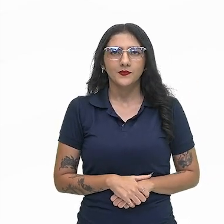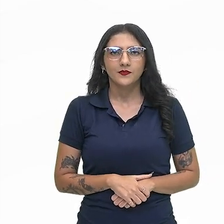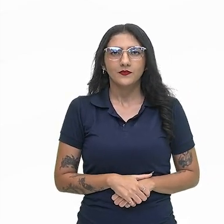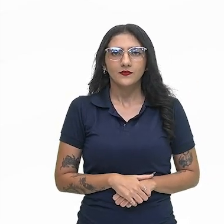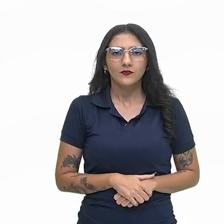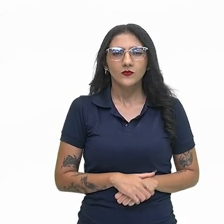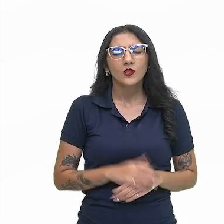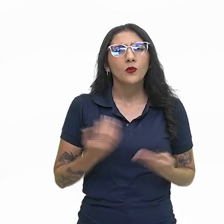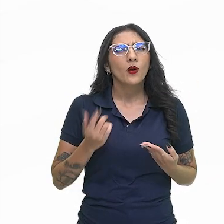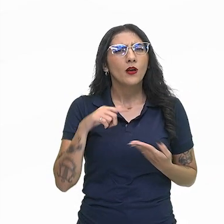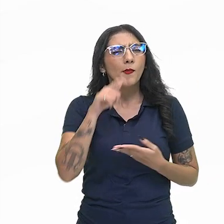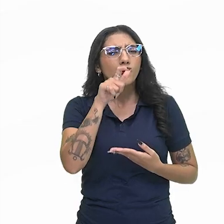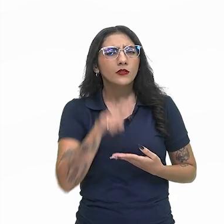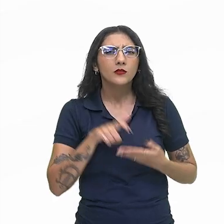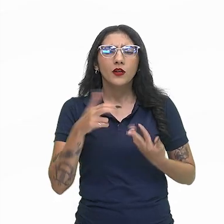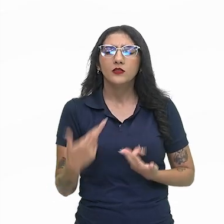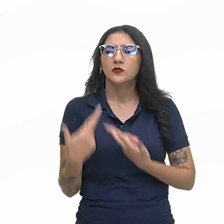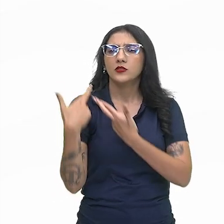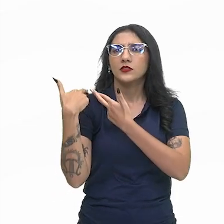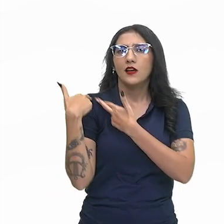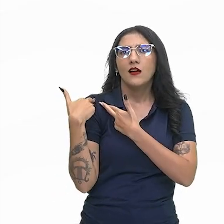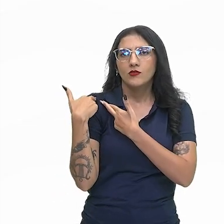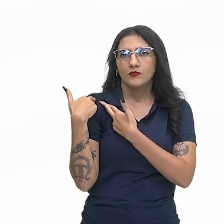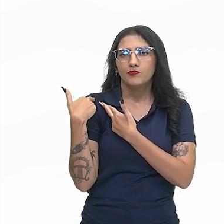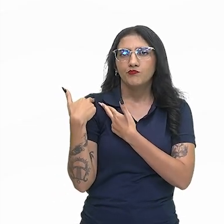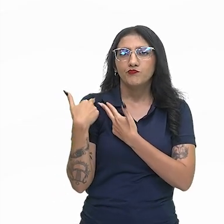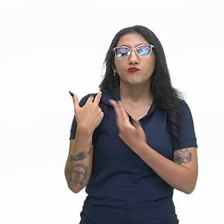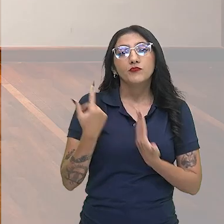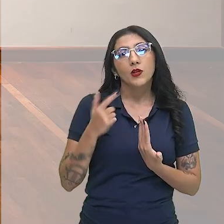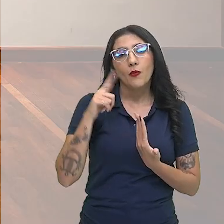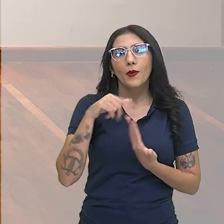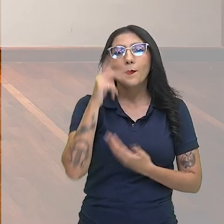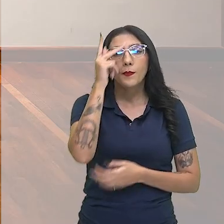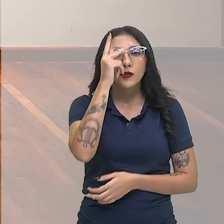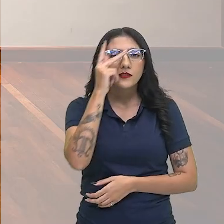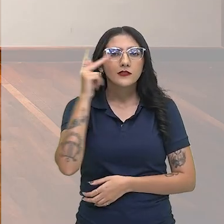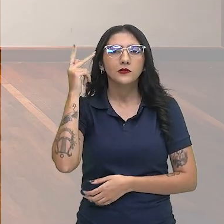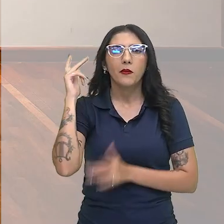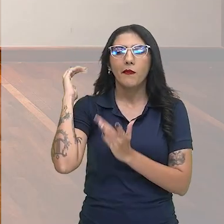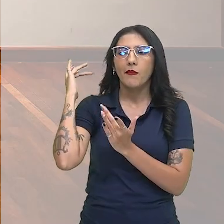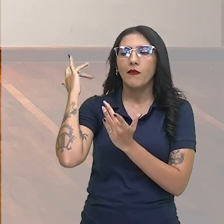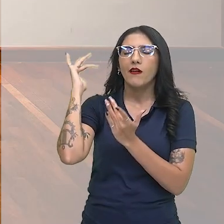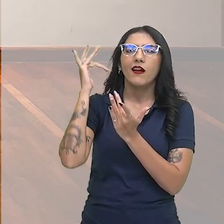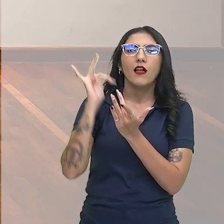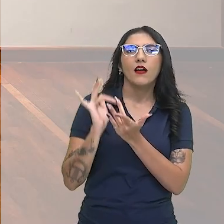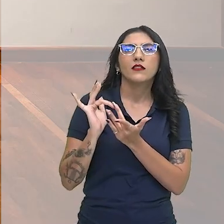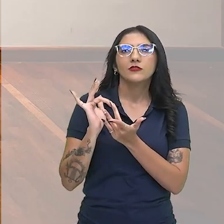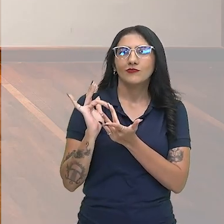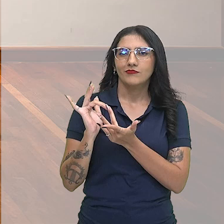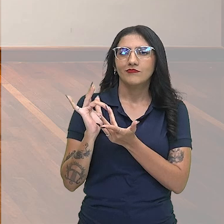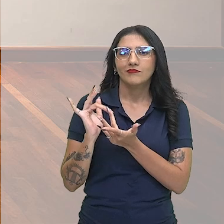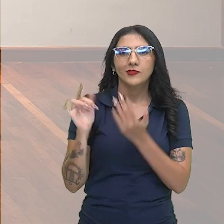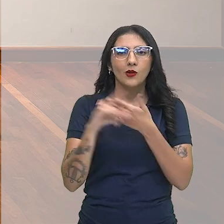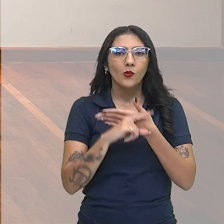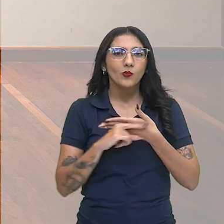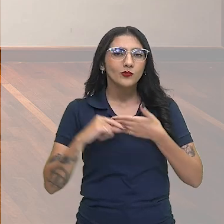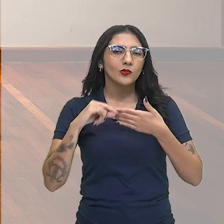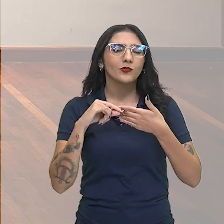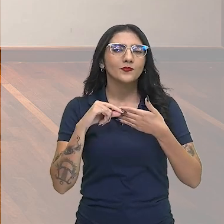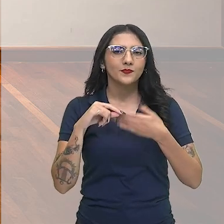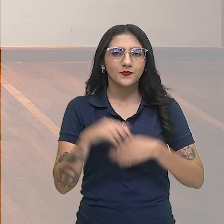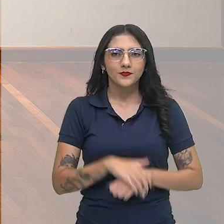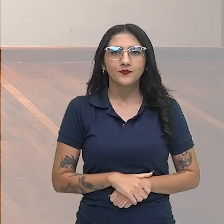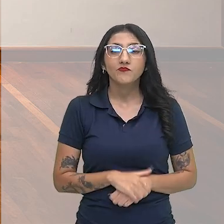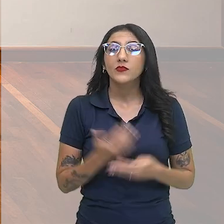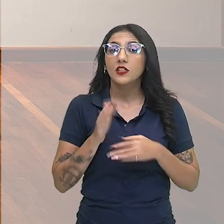fazer isso? São os teóricos, né? Os chamados clássicos da sociologia. Nós temos aí, vamos trazer